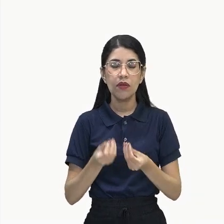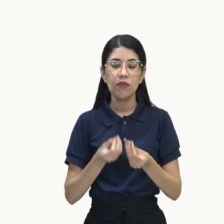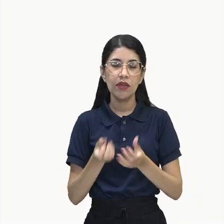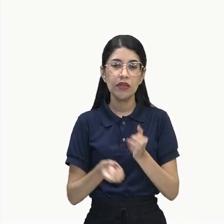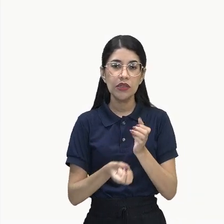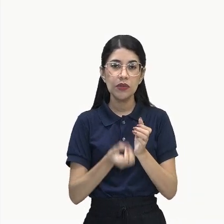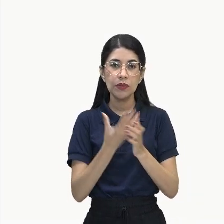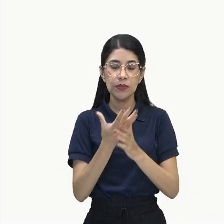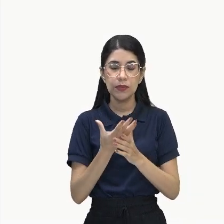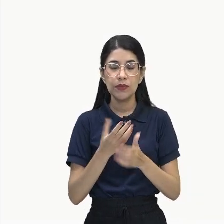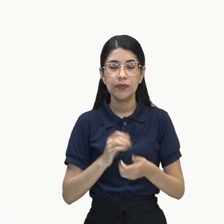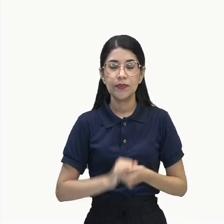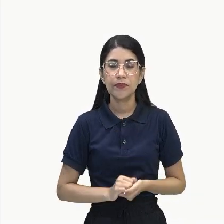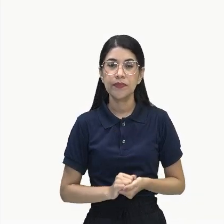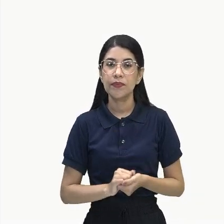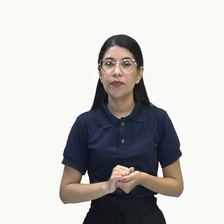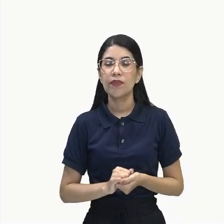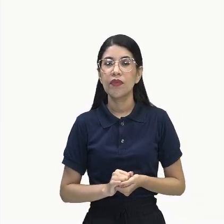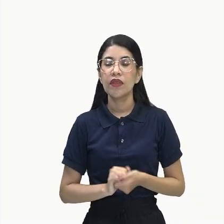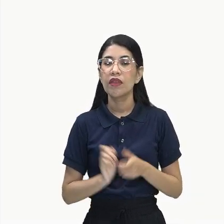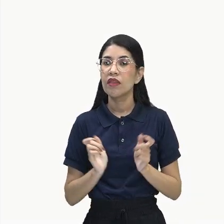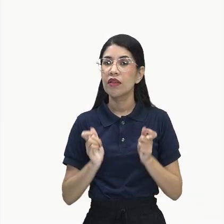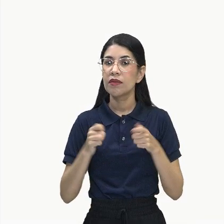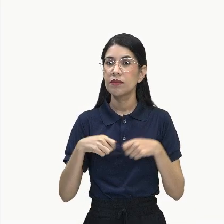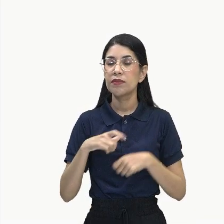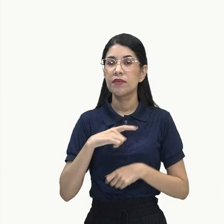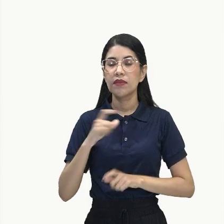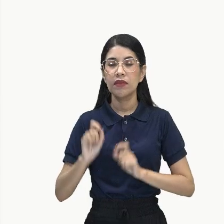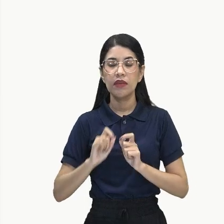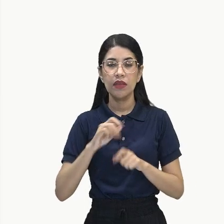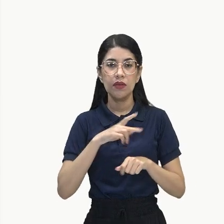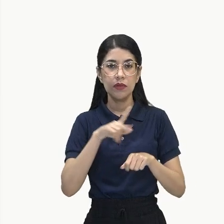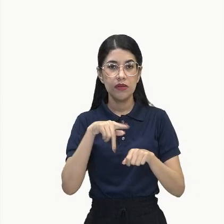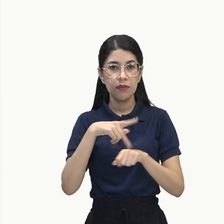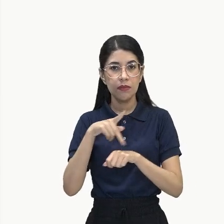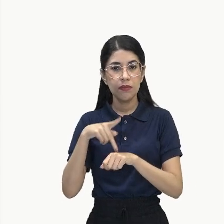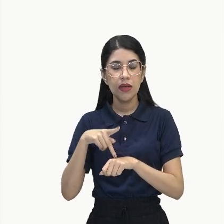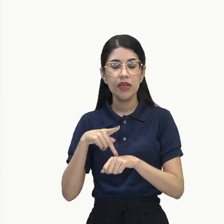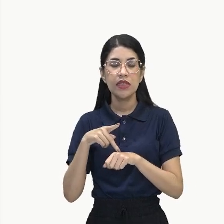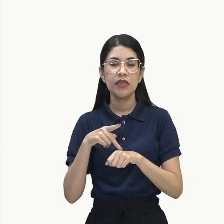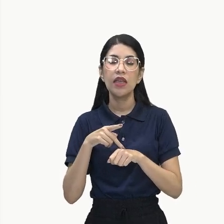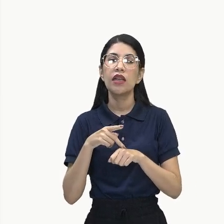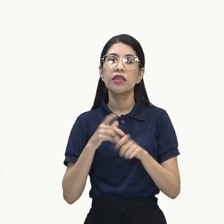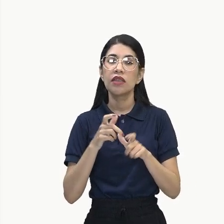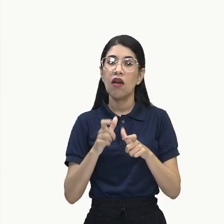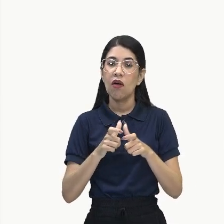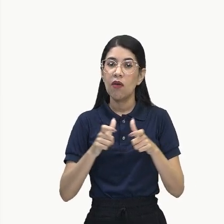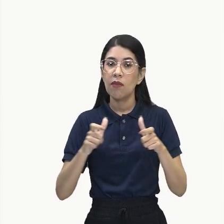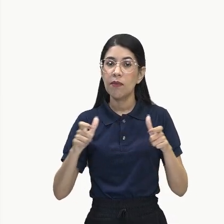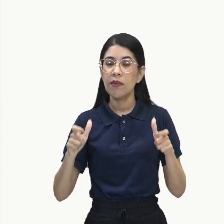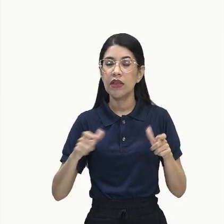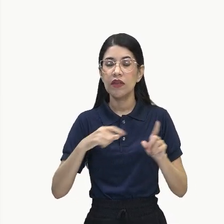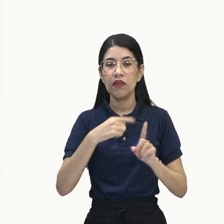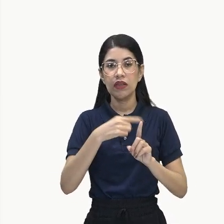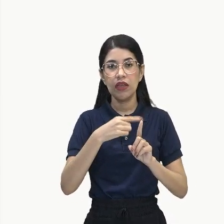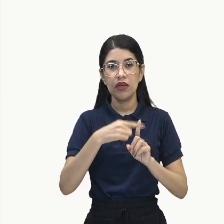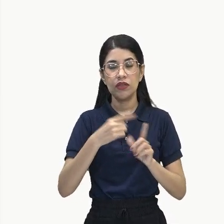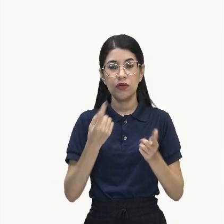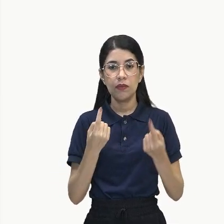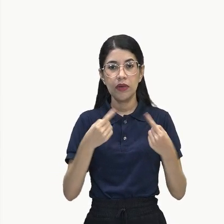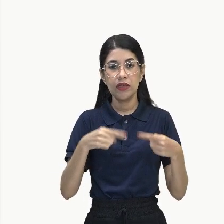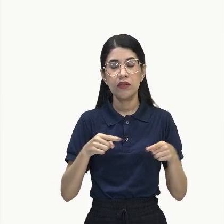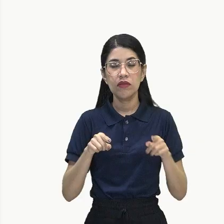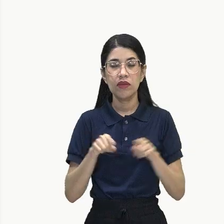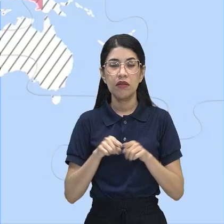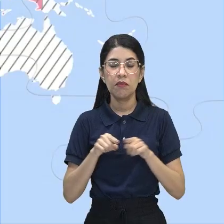blocos econômicos que permitem que os países eles ampliem suas vantagens competitivas e seu